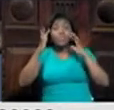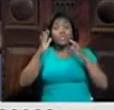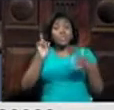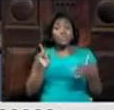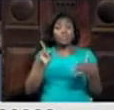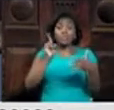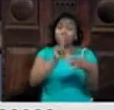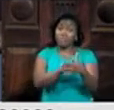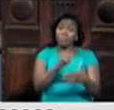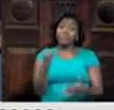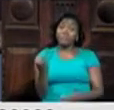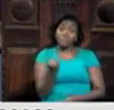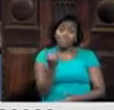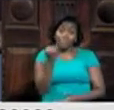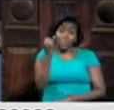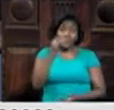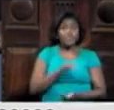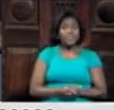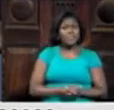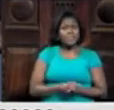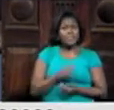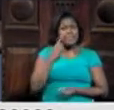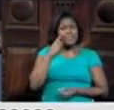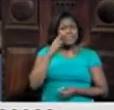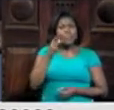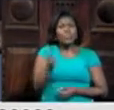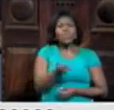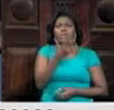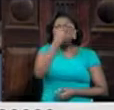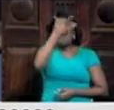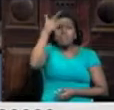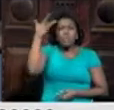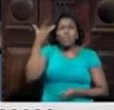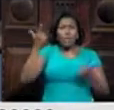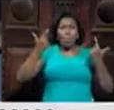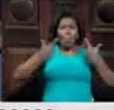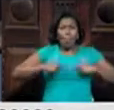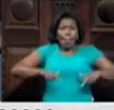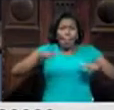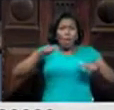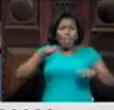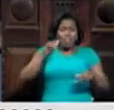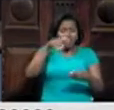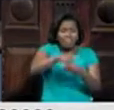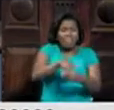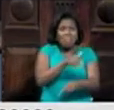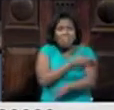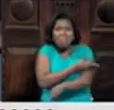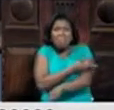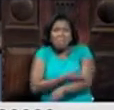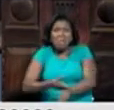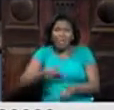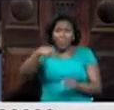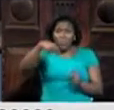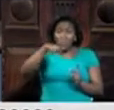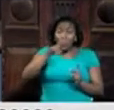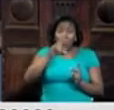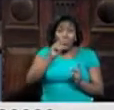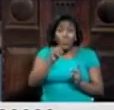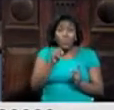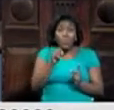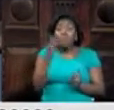número assustador de abstenções, votos brancos e nulos demonstra, claro, que um desinteresse